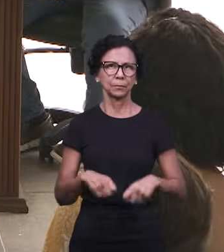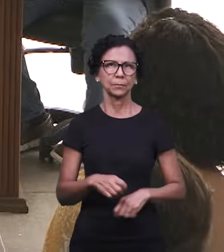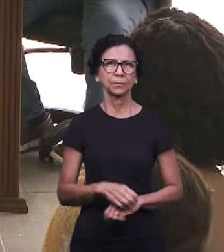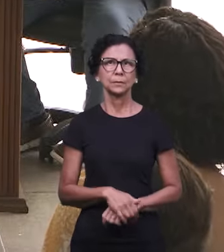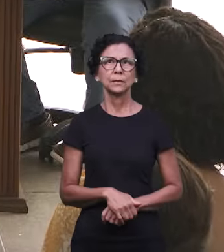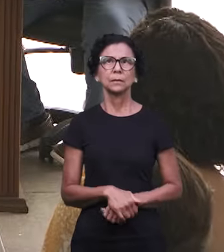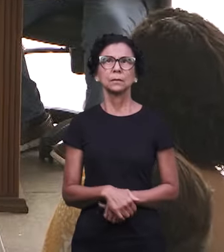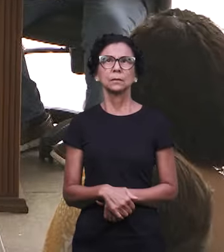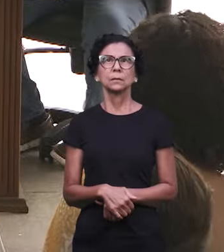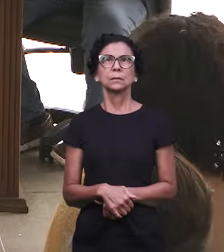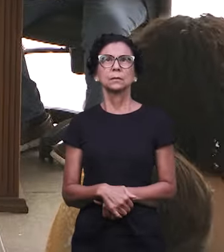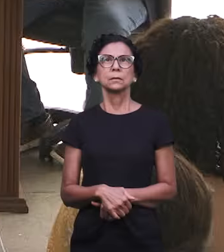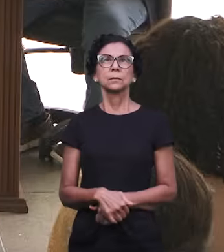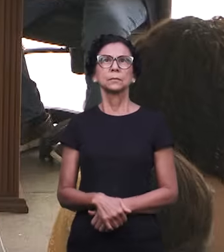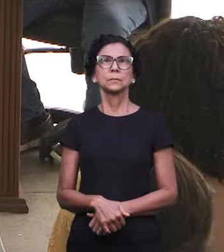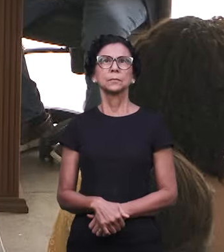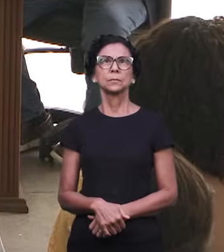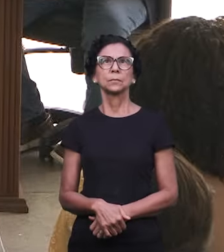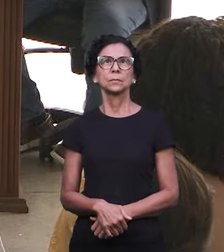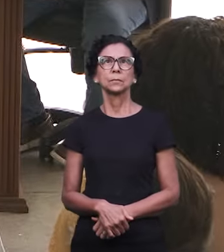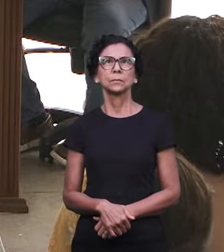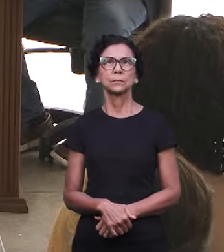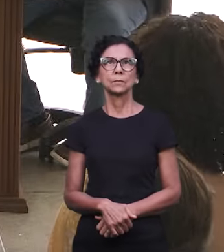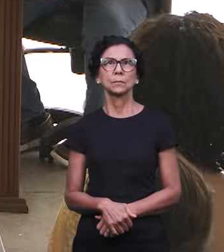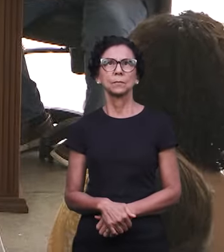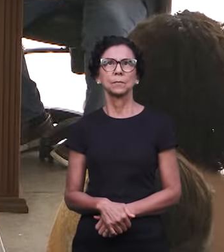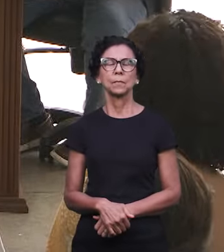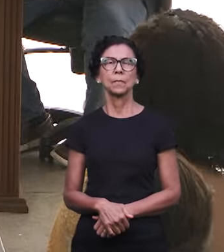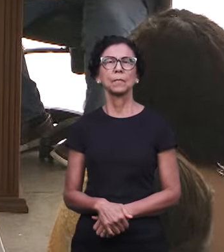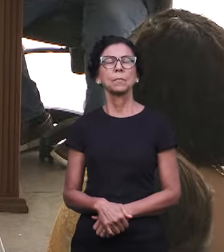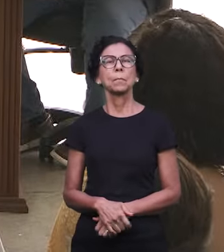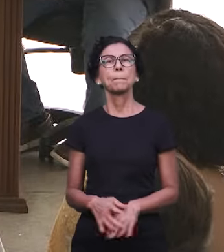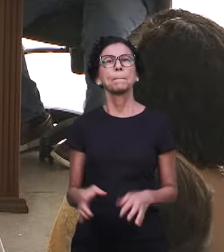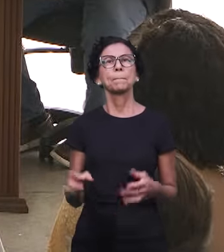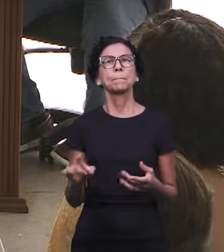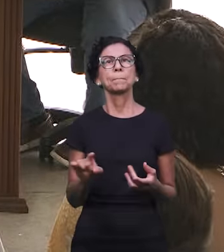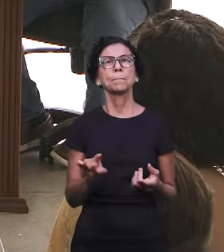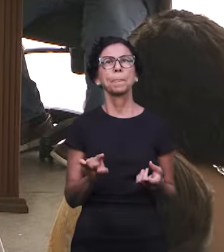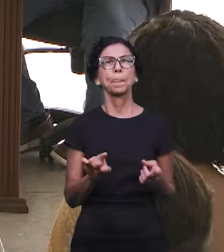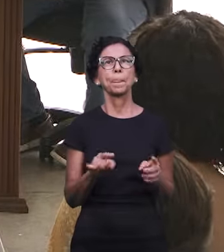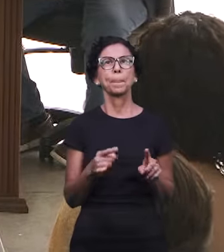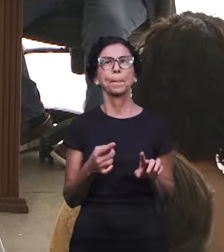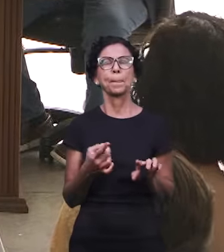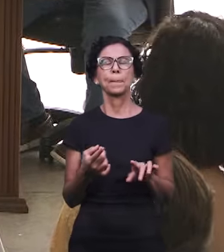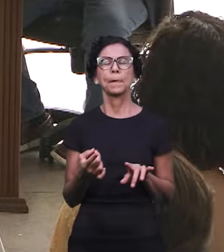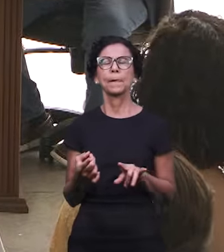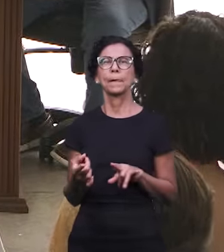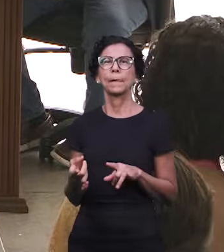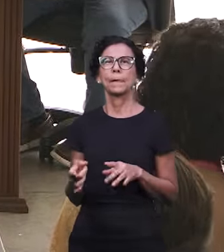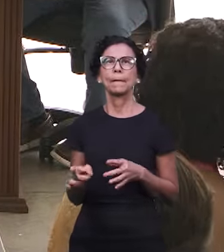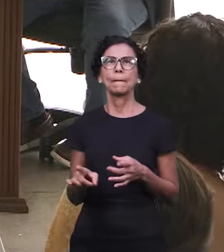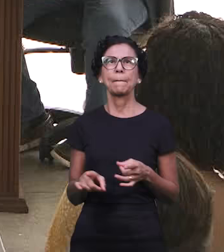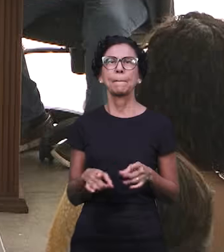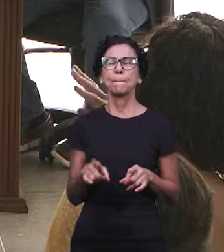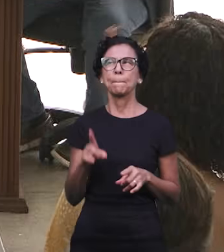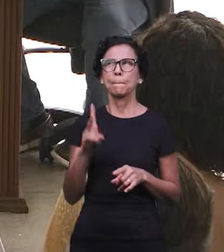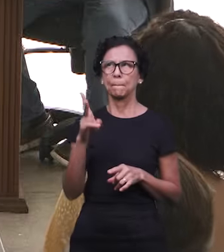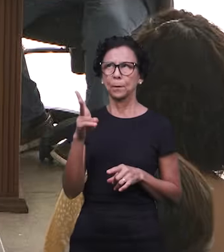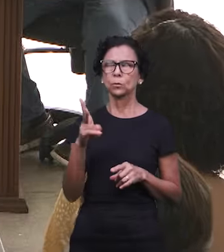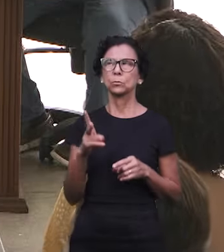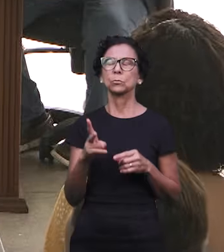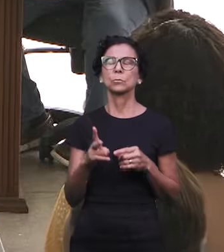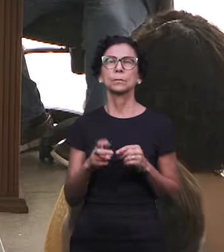não. Pode tocar só essa estrofe, mas não é esse o louvor não. Esse é de Lutero. Pode tocar, pode